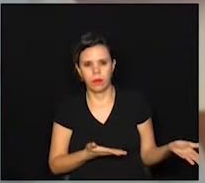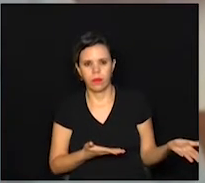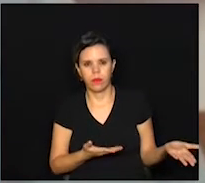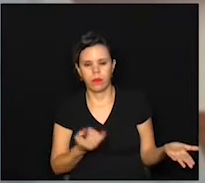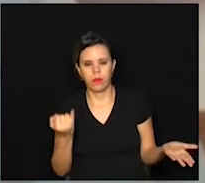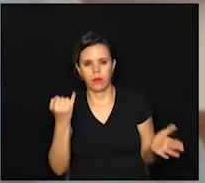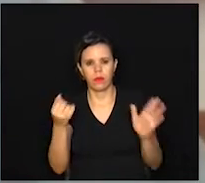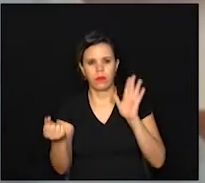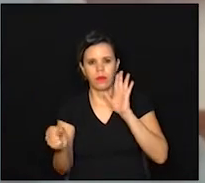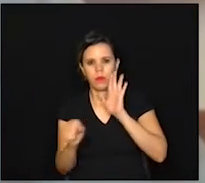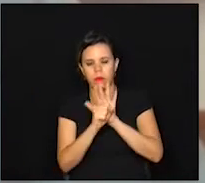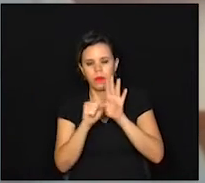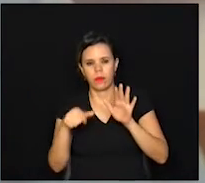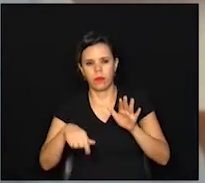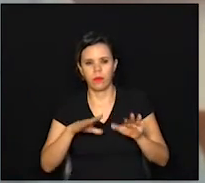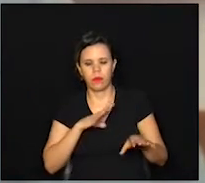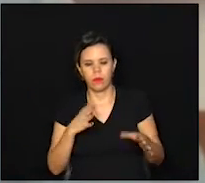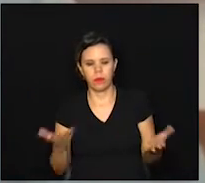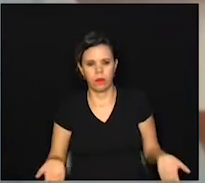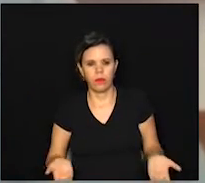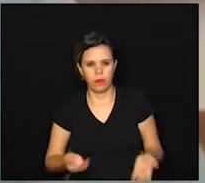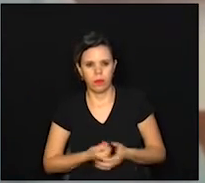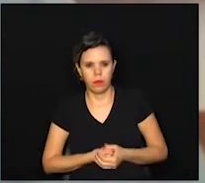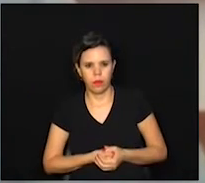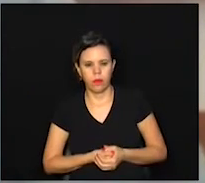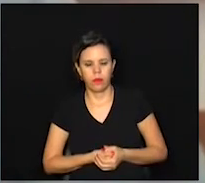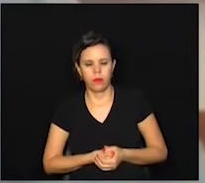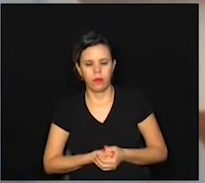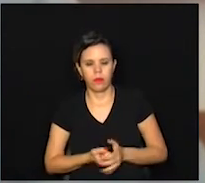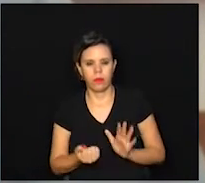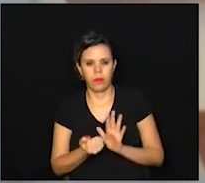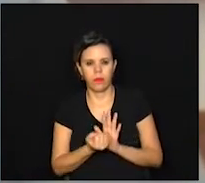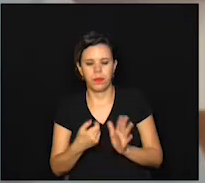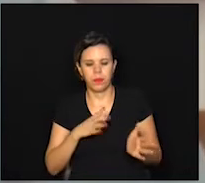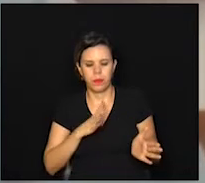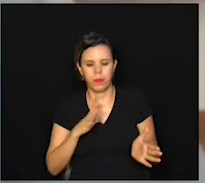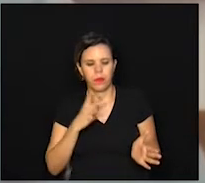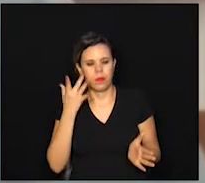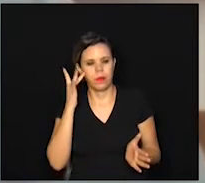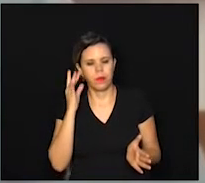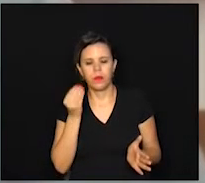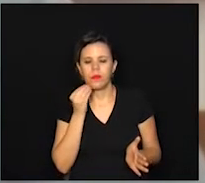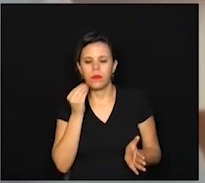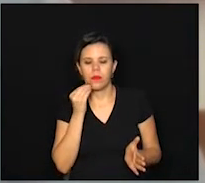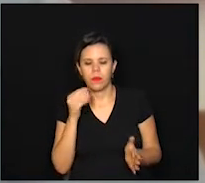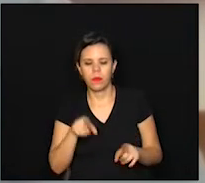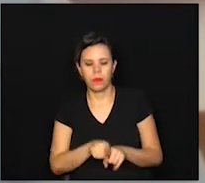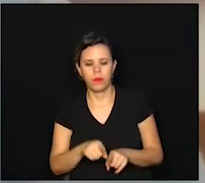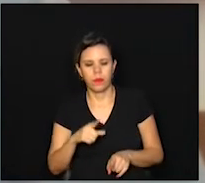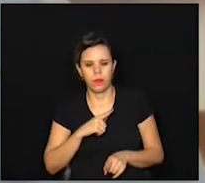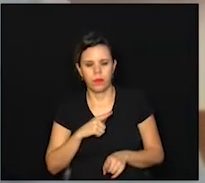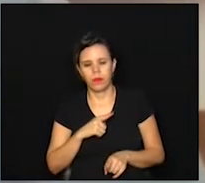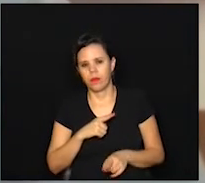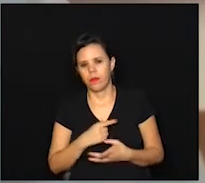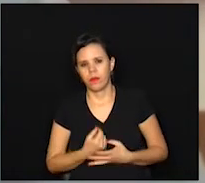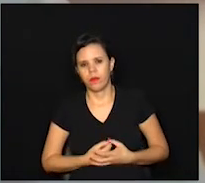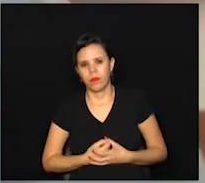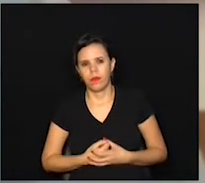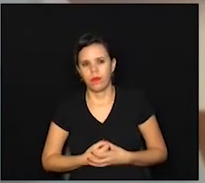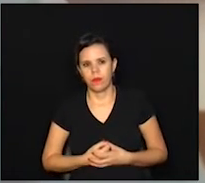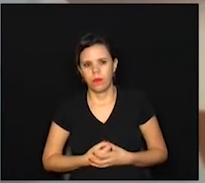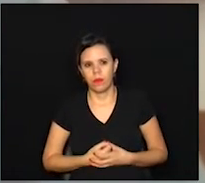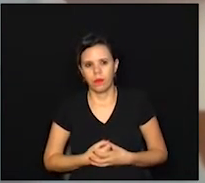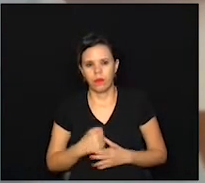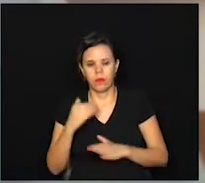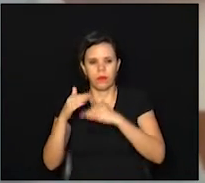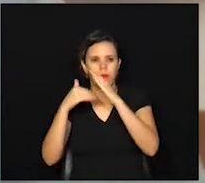emblemático e também histórico para a cidade. E acho que nós temos uma oportunidade, vamos dizer assim, de